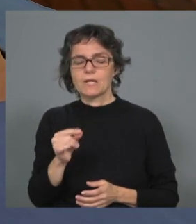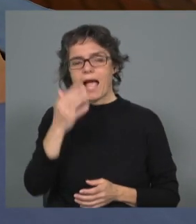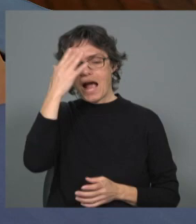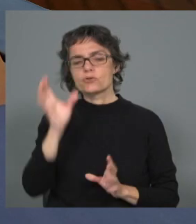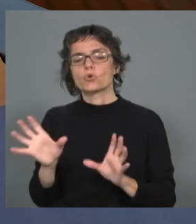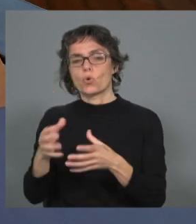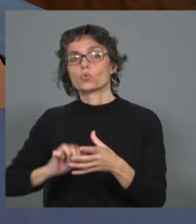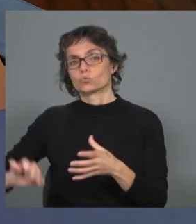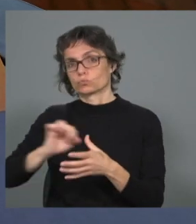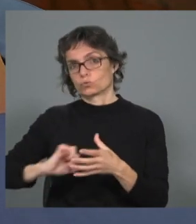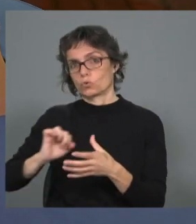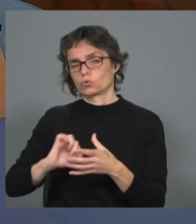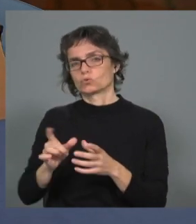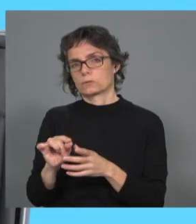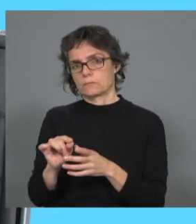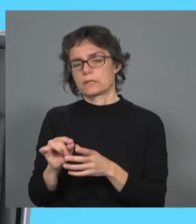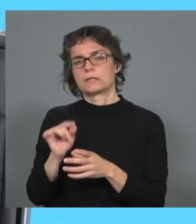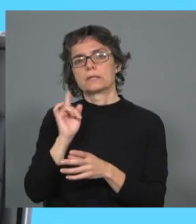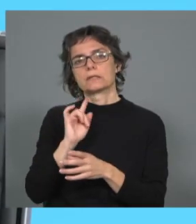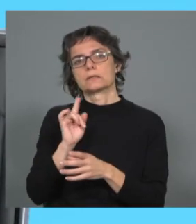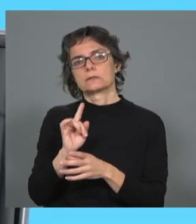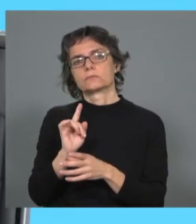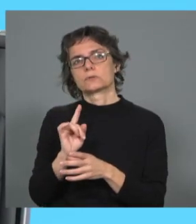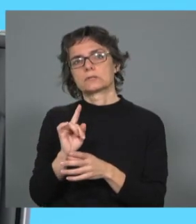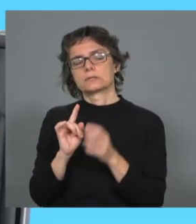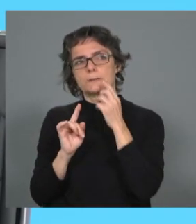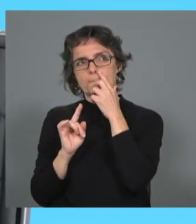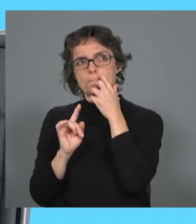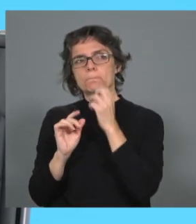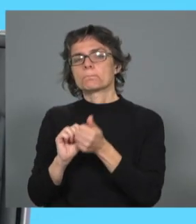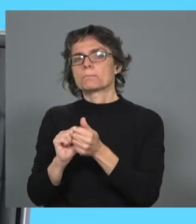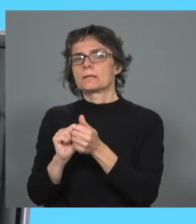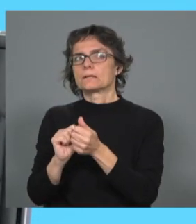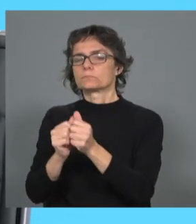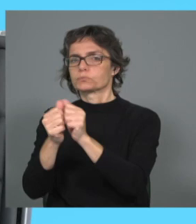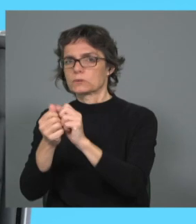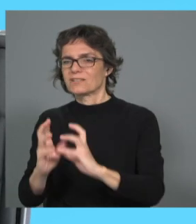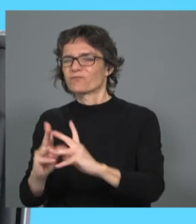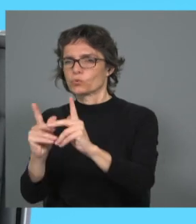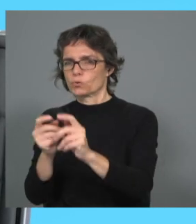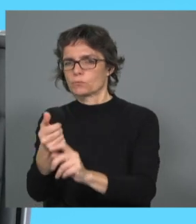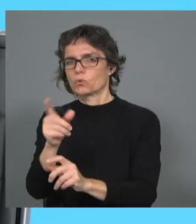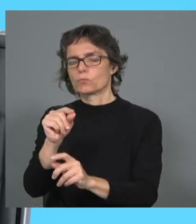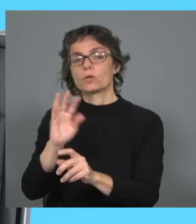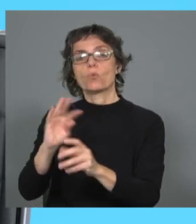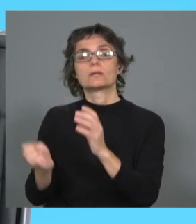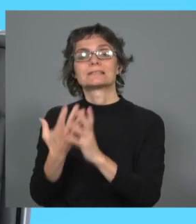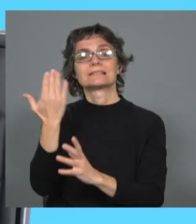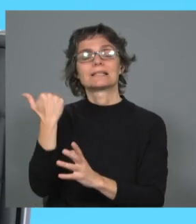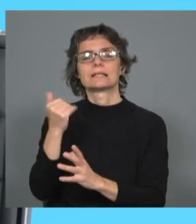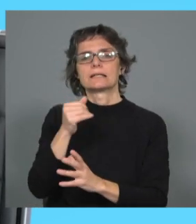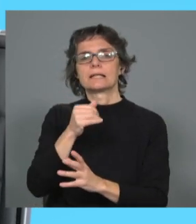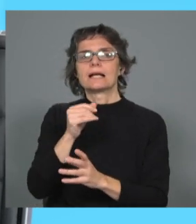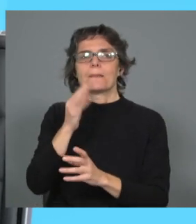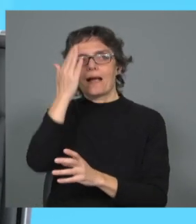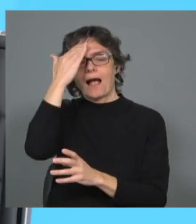quando lançámos o Reparar, não estávamos a pensar em recasados. Estávamos a pensar num conjunto de pessoas que, por alguma razão, estavam a sofrer ou tinham